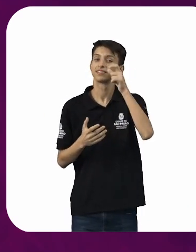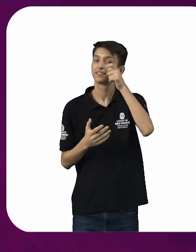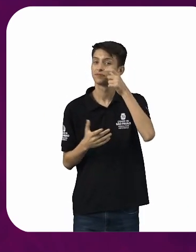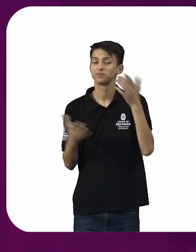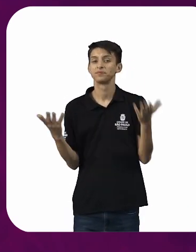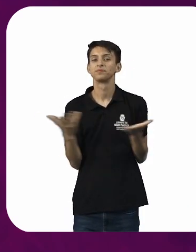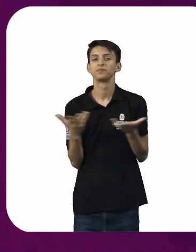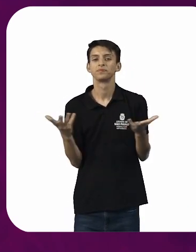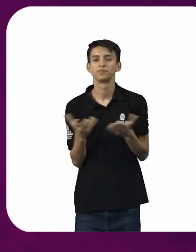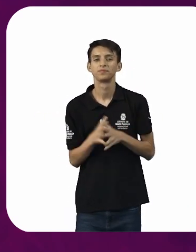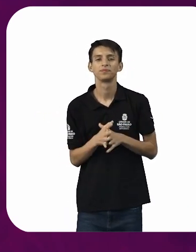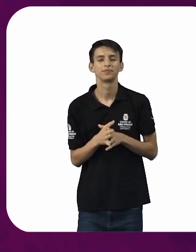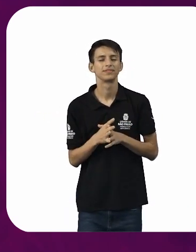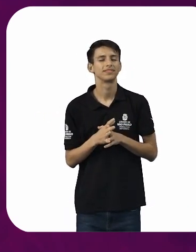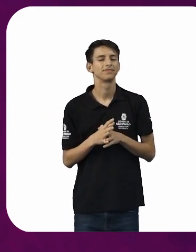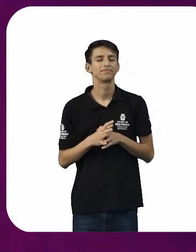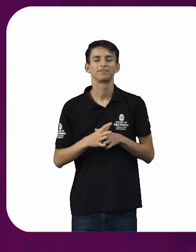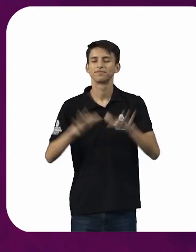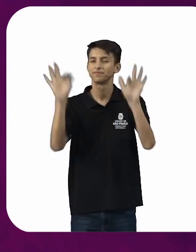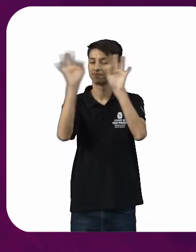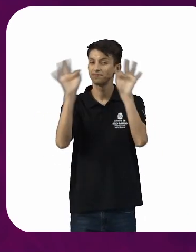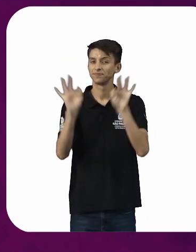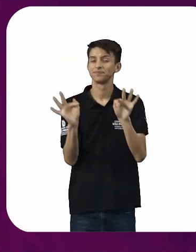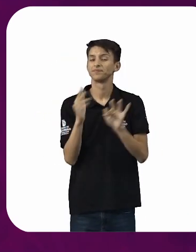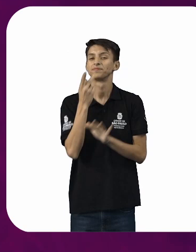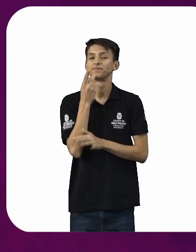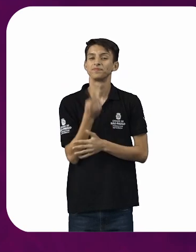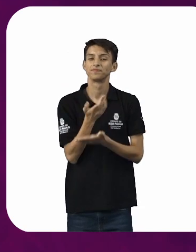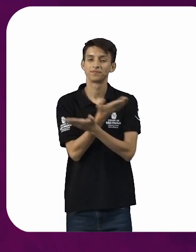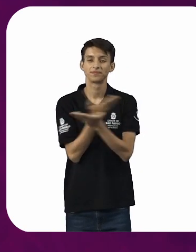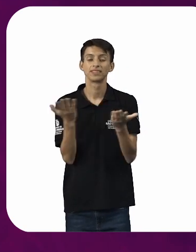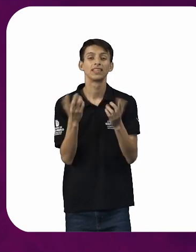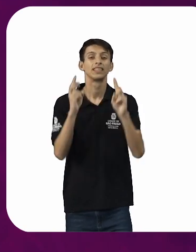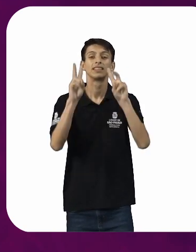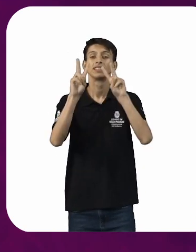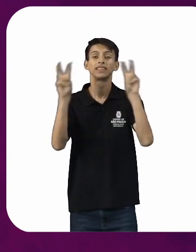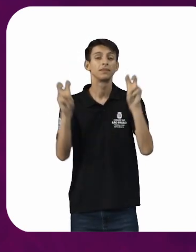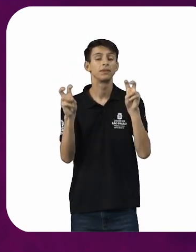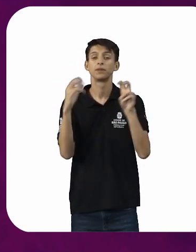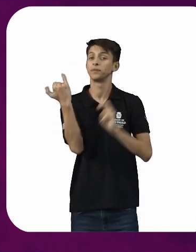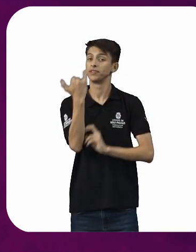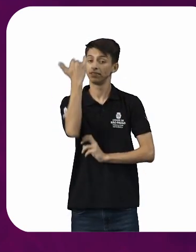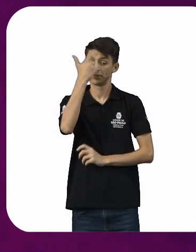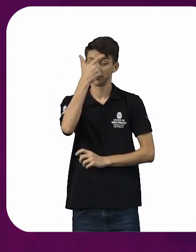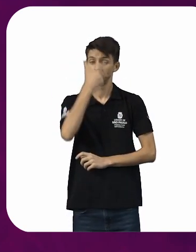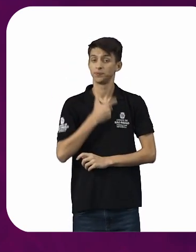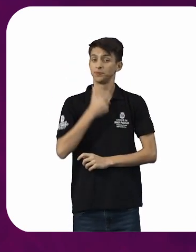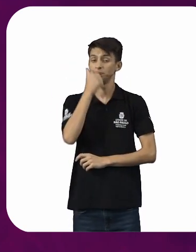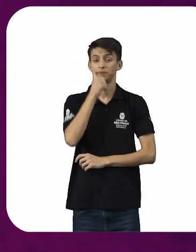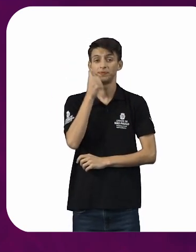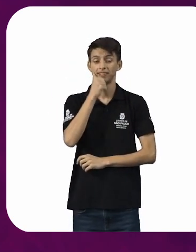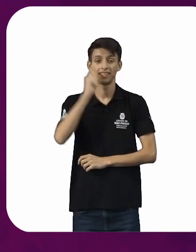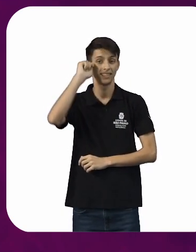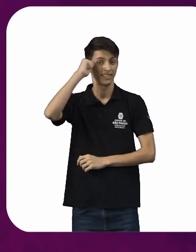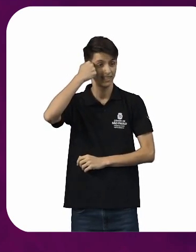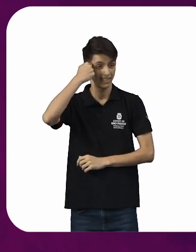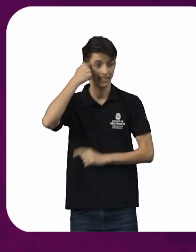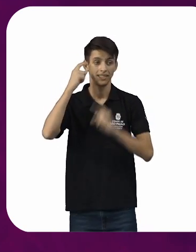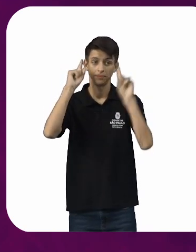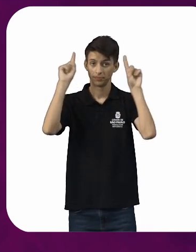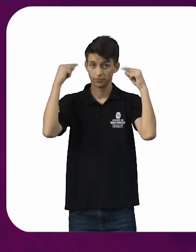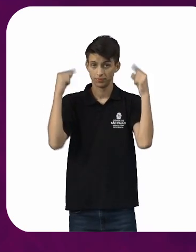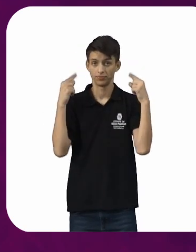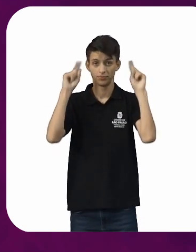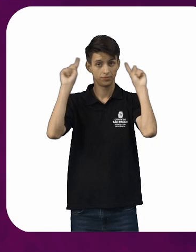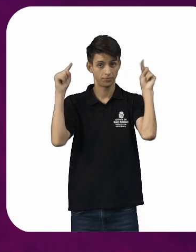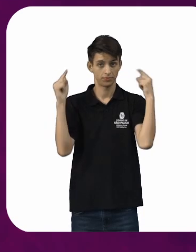acompanham. É uma alegria estar aqui com vocês para tratar um tema tão importante. Eu sou uma mulher negra, estou com os cabelos cacheados